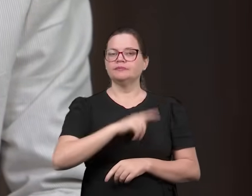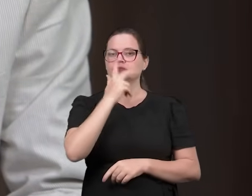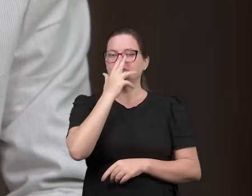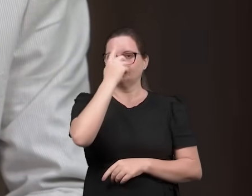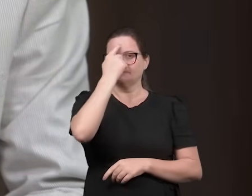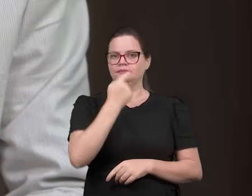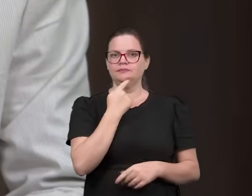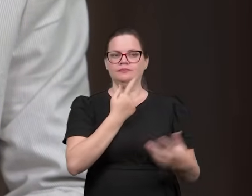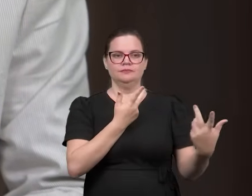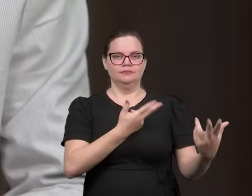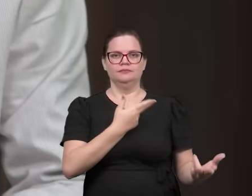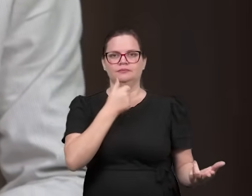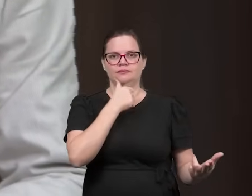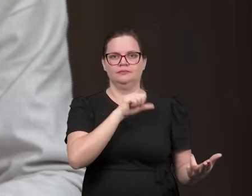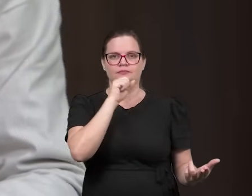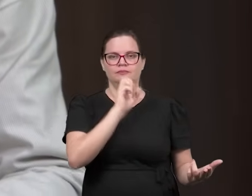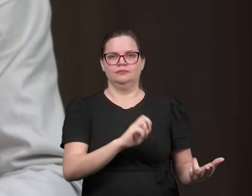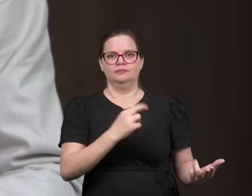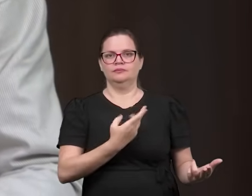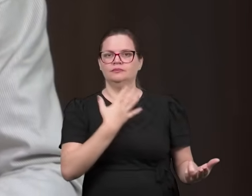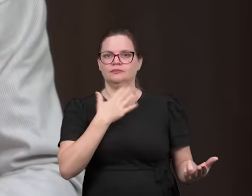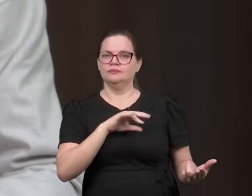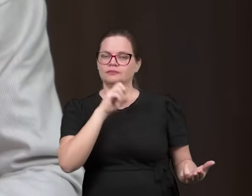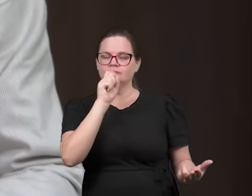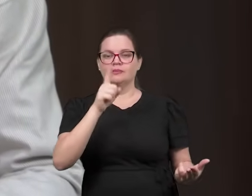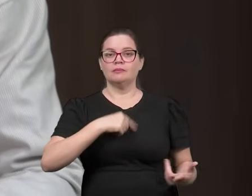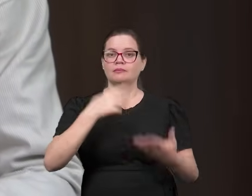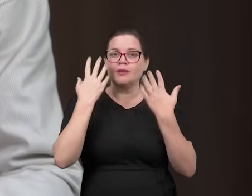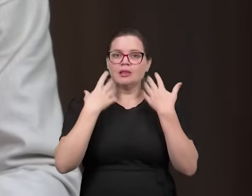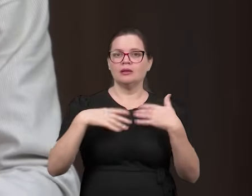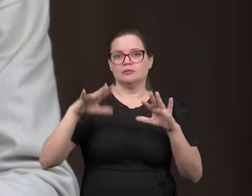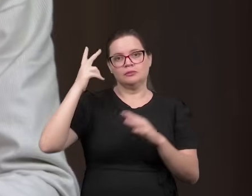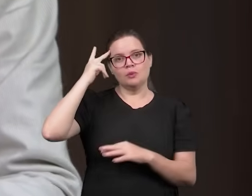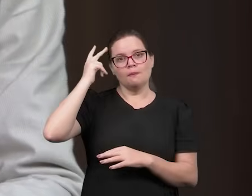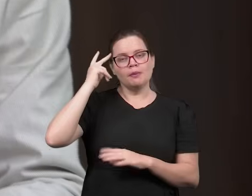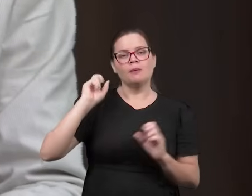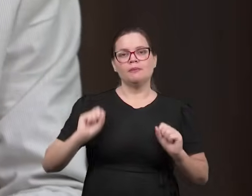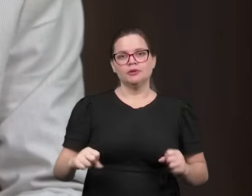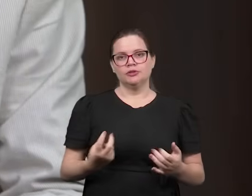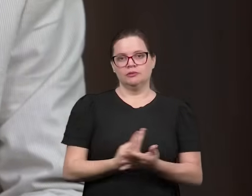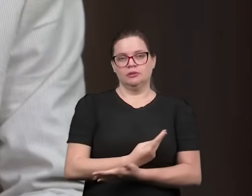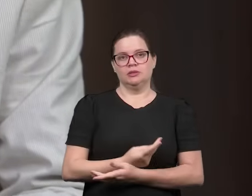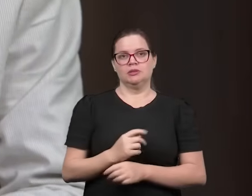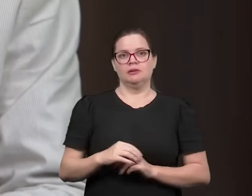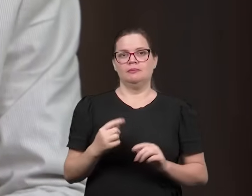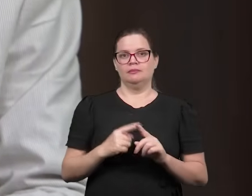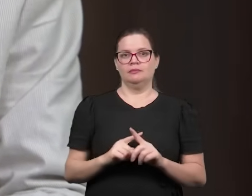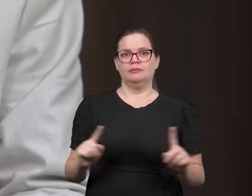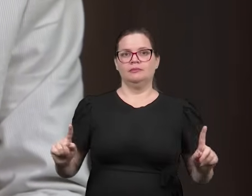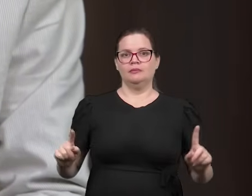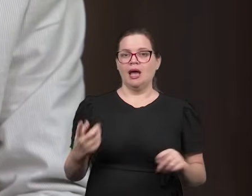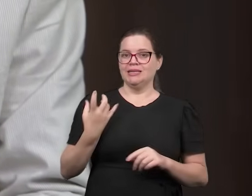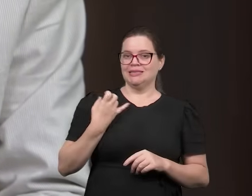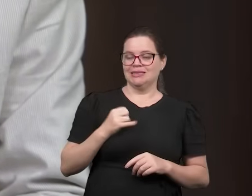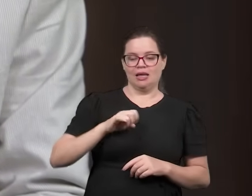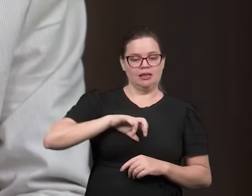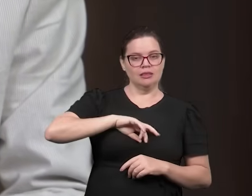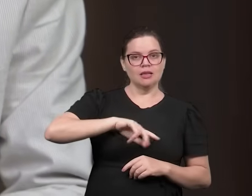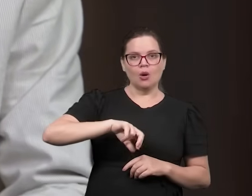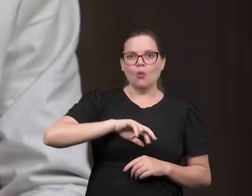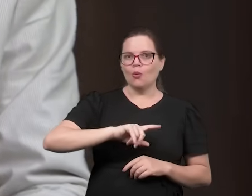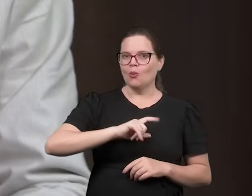dos pais, né? O que é muito comum, inclusive. Mas em não sendo, é preciso ter esse respeito.